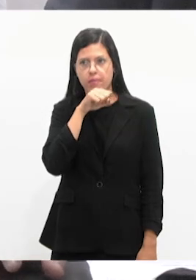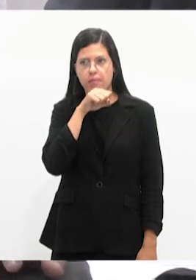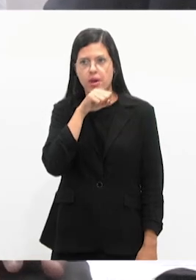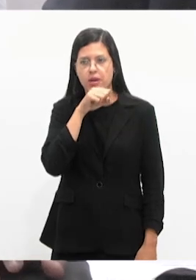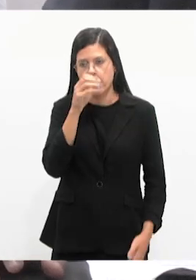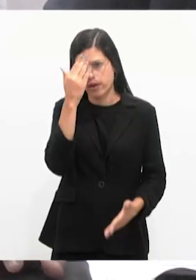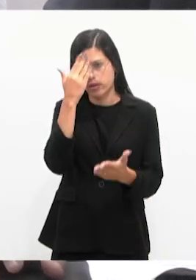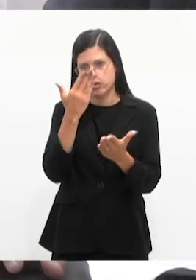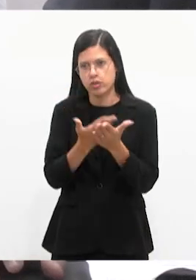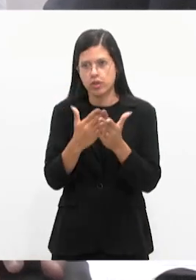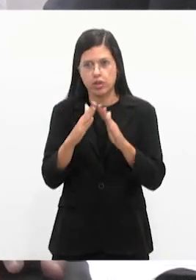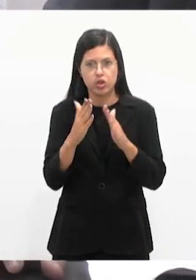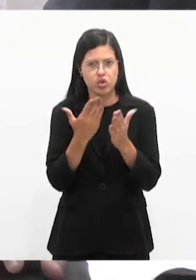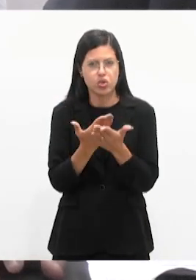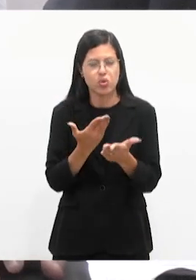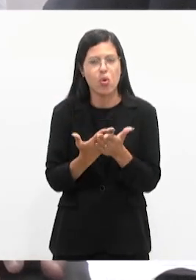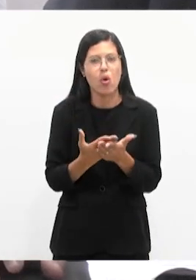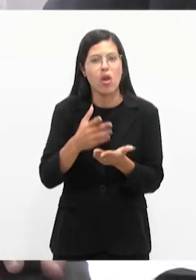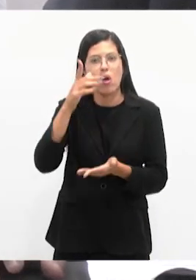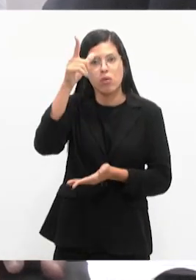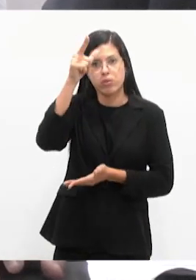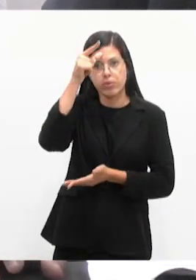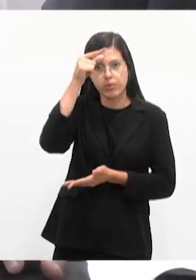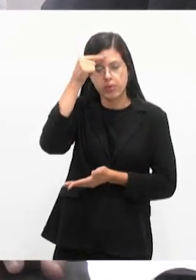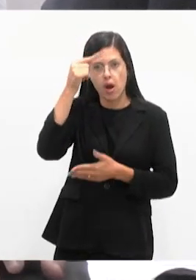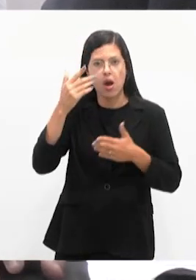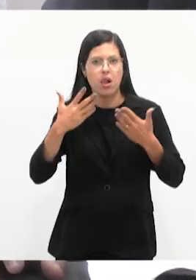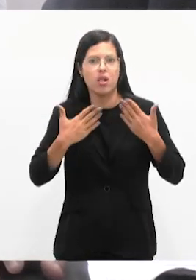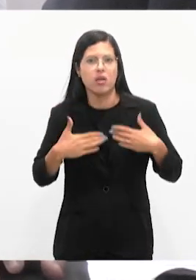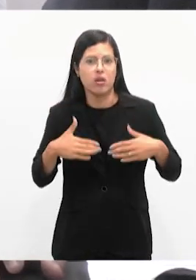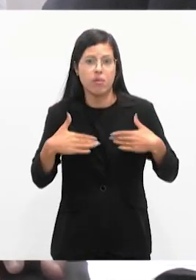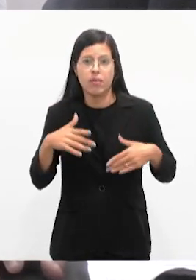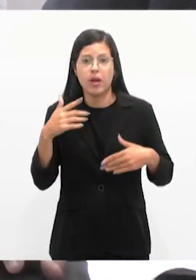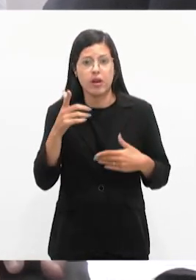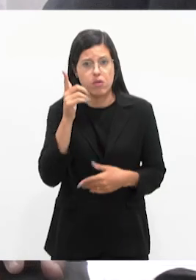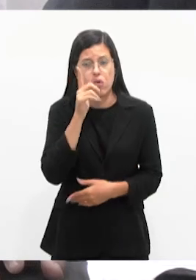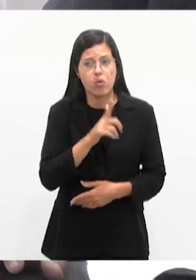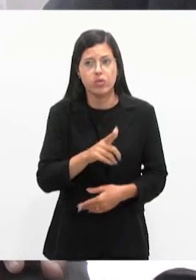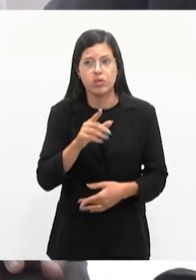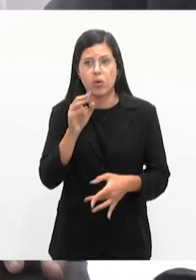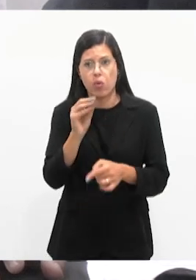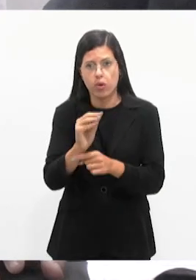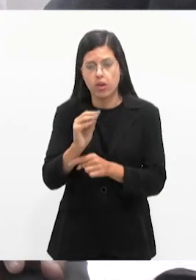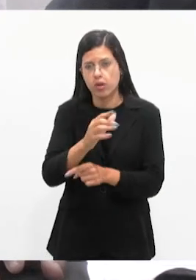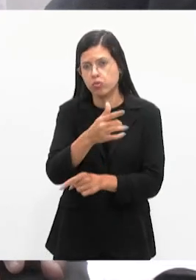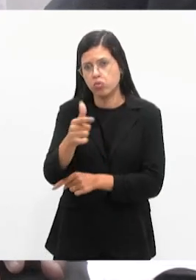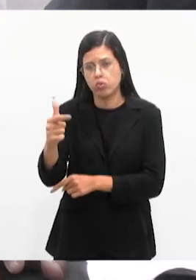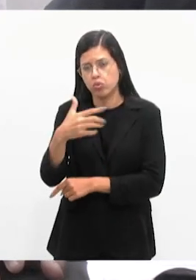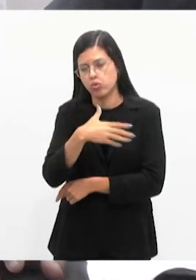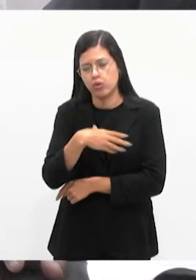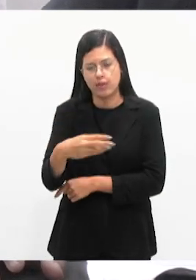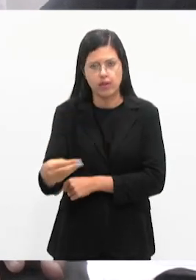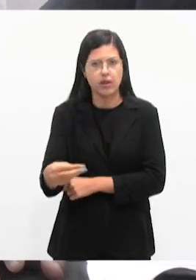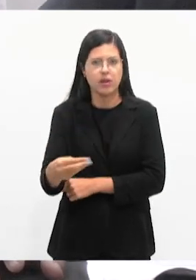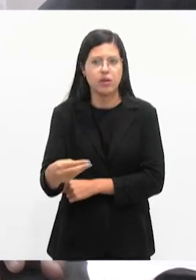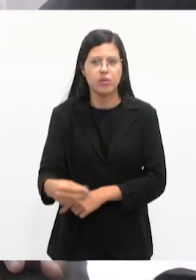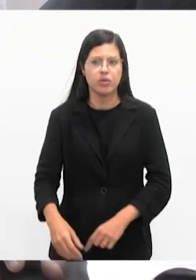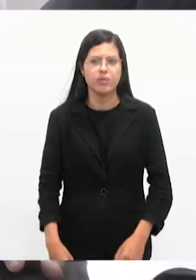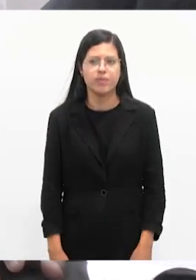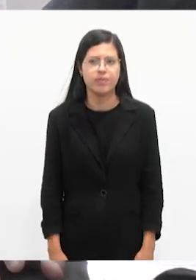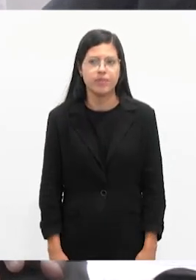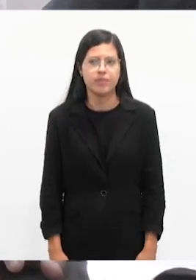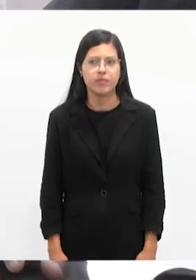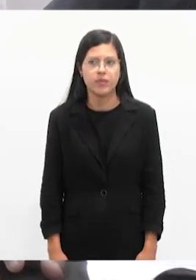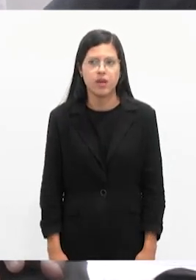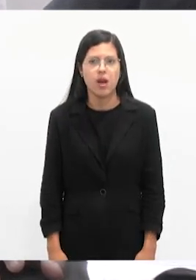de fato um alívio para que ela possa também fazer as outras coisas, cuidar dos outros filhos, e, enfim,